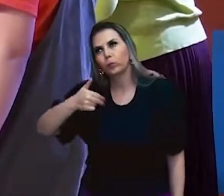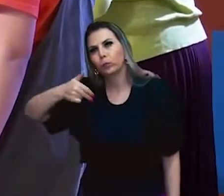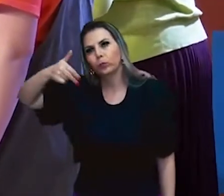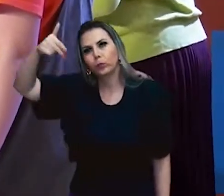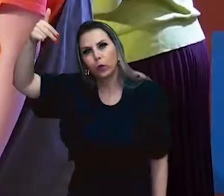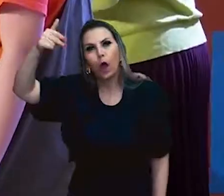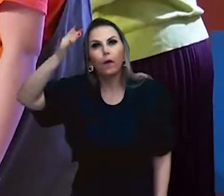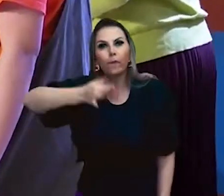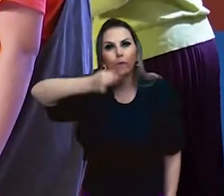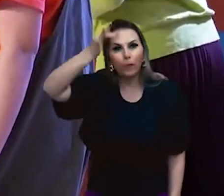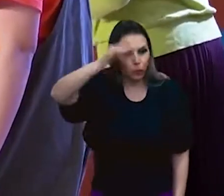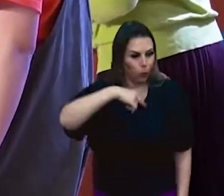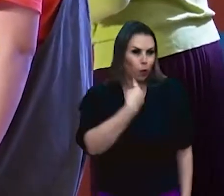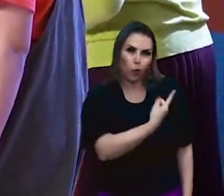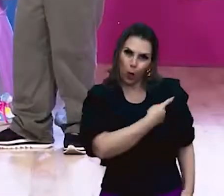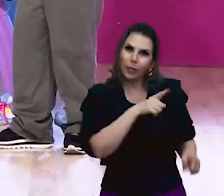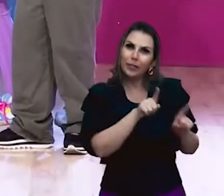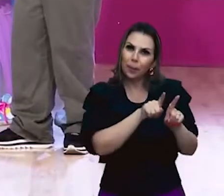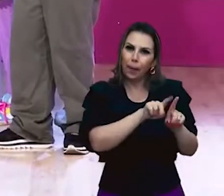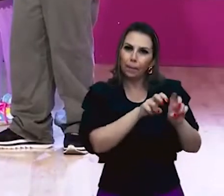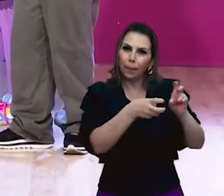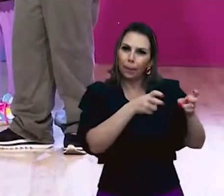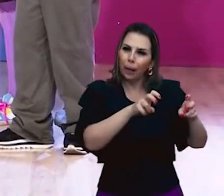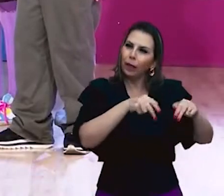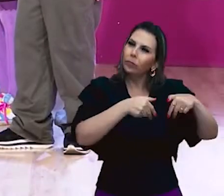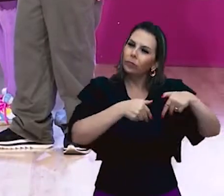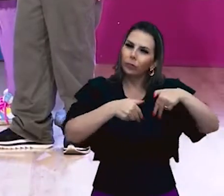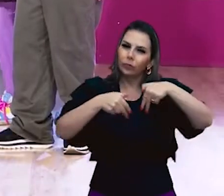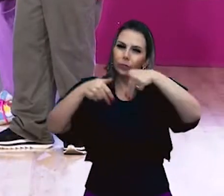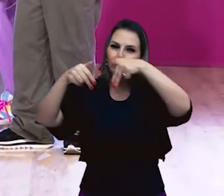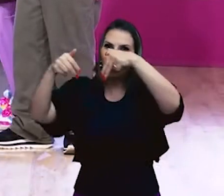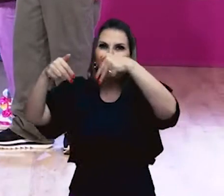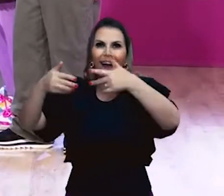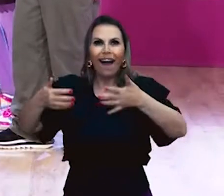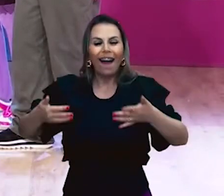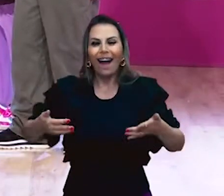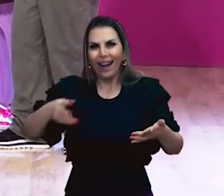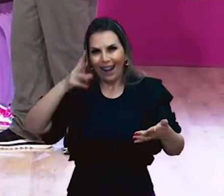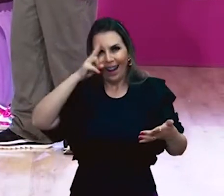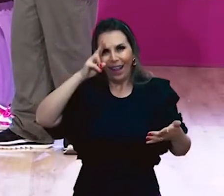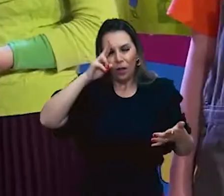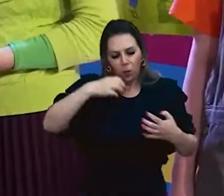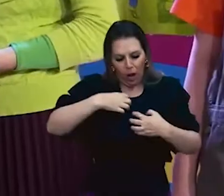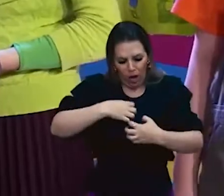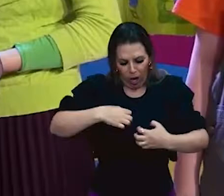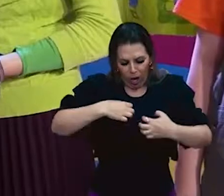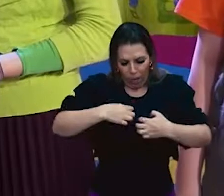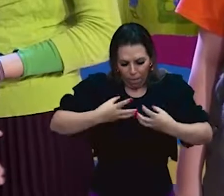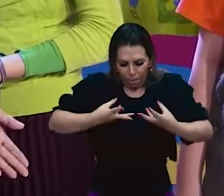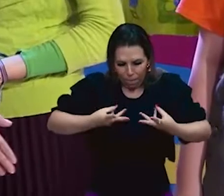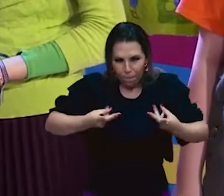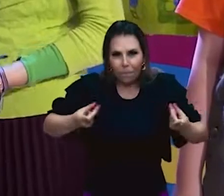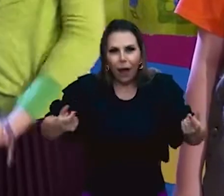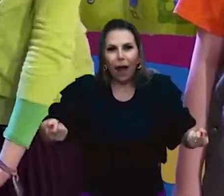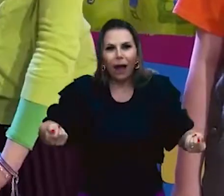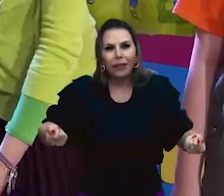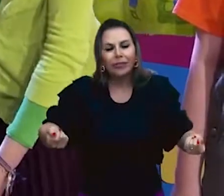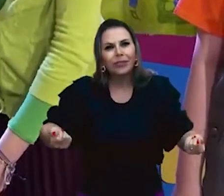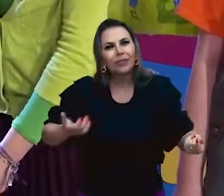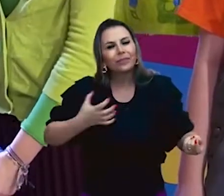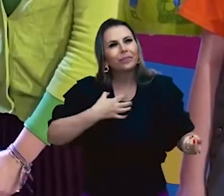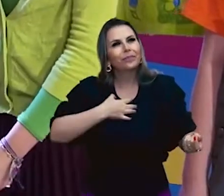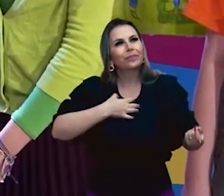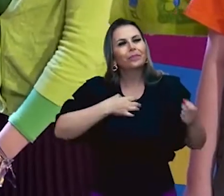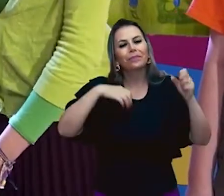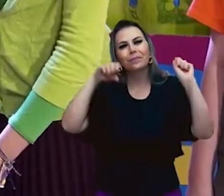vai também e nos encontraremos. Gente, sabe aquela dor que eu tava sentindo? Já passou. Eu